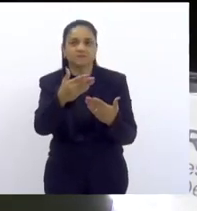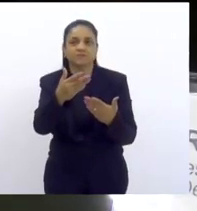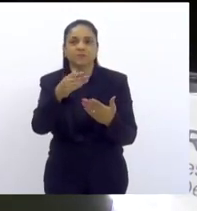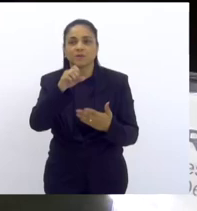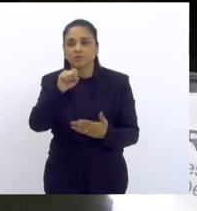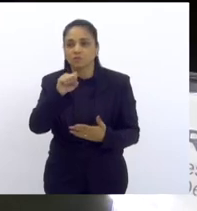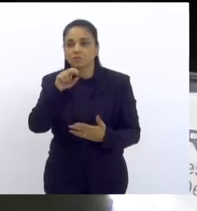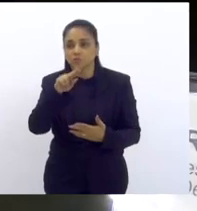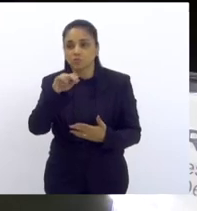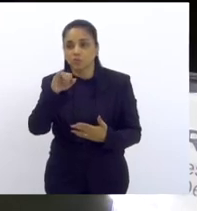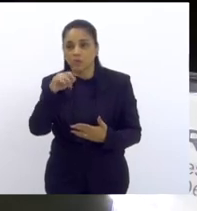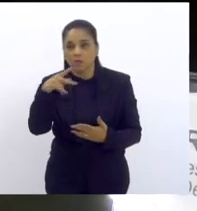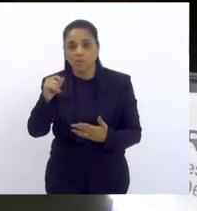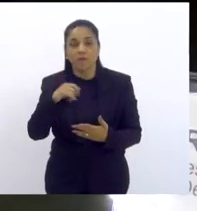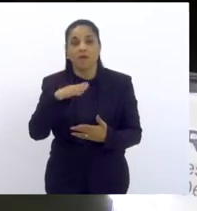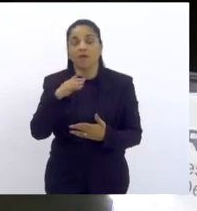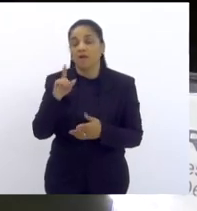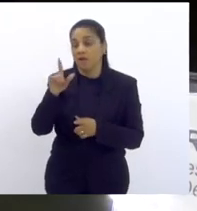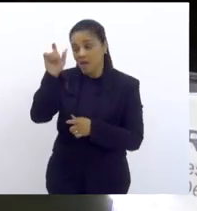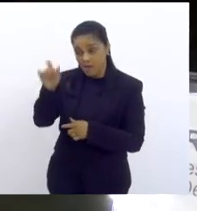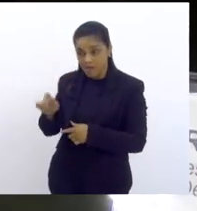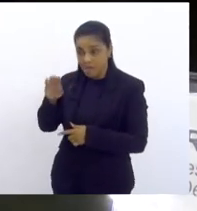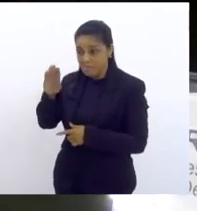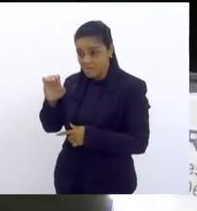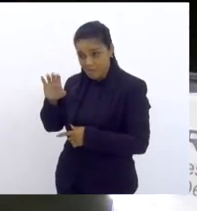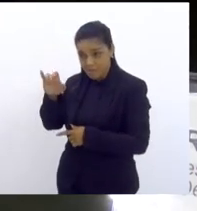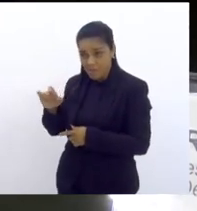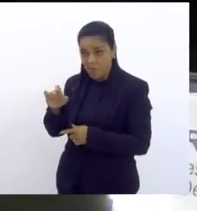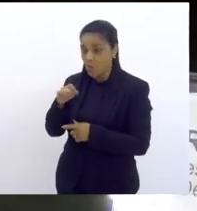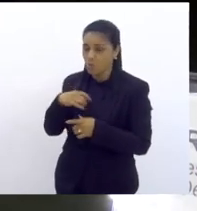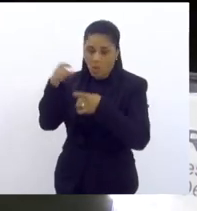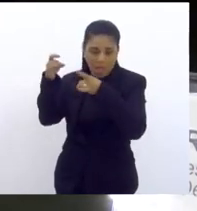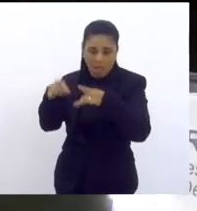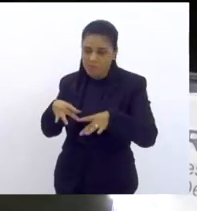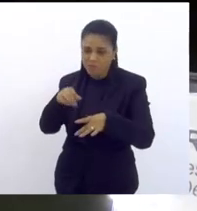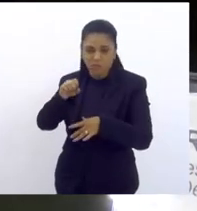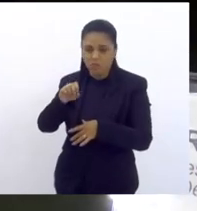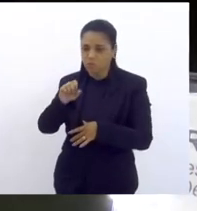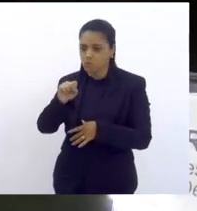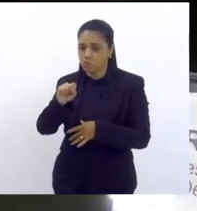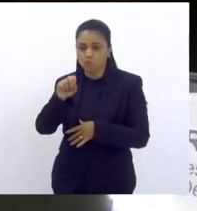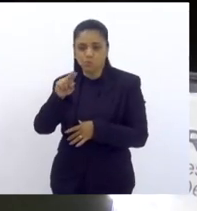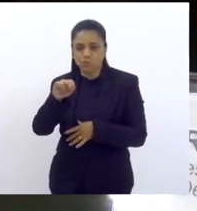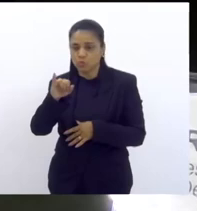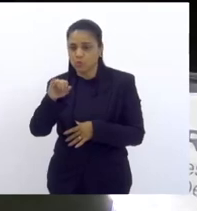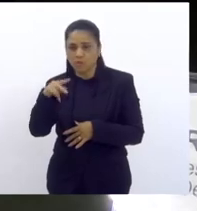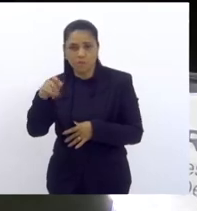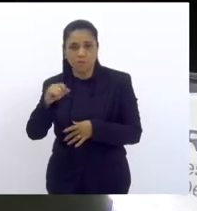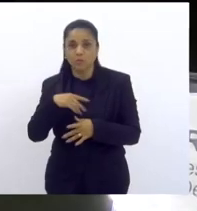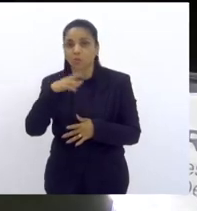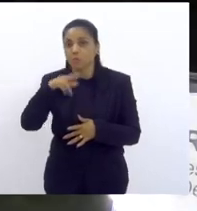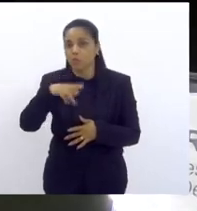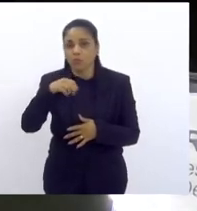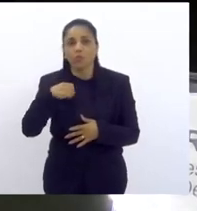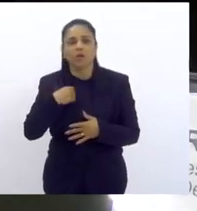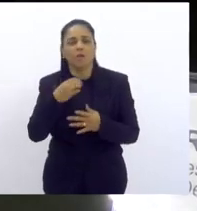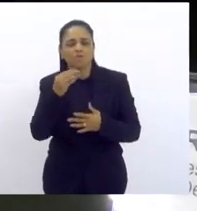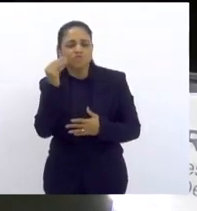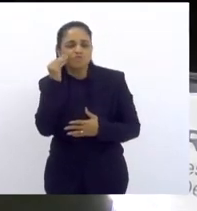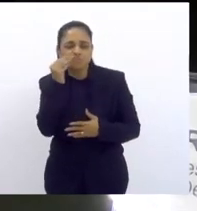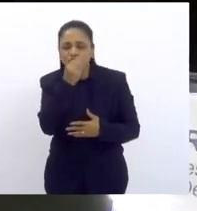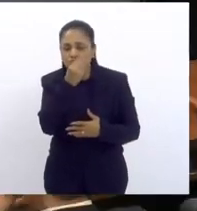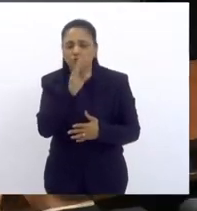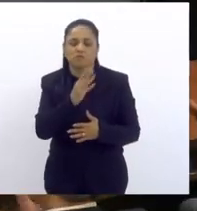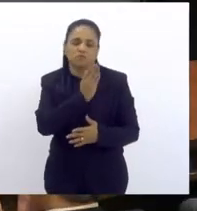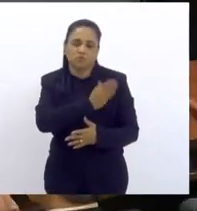suipa Bebel um dia falou para mim não abandona sua irmã eu tô aqui um beijo no coração de todo mundo